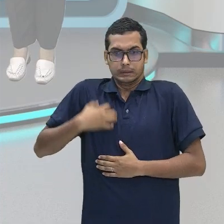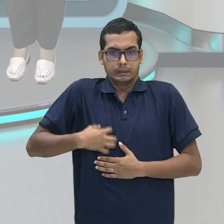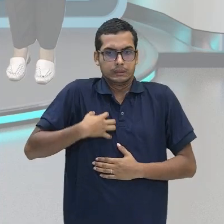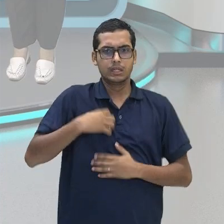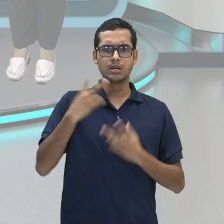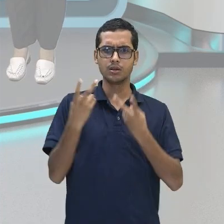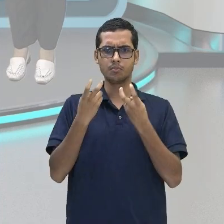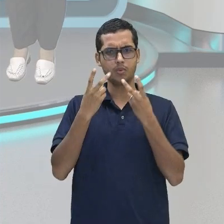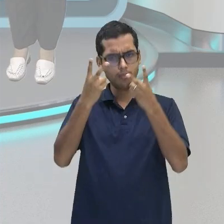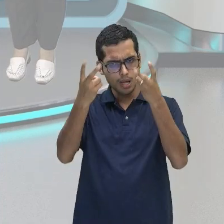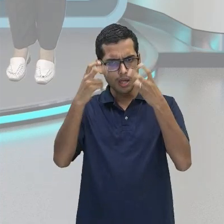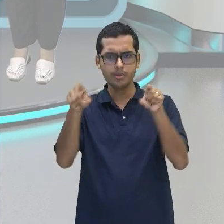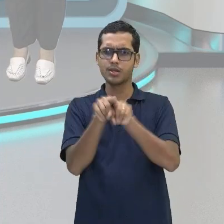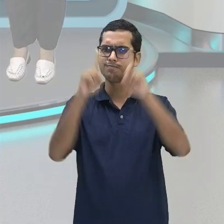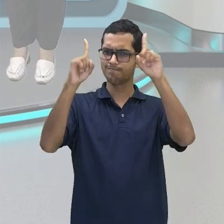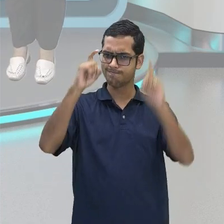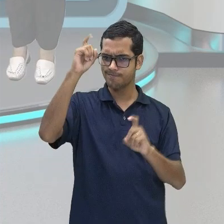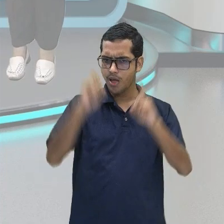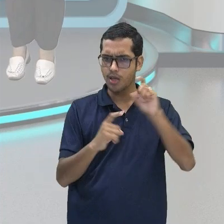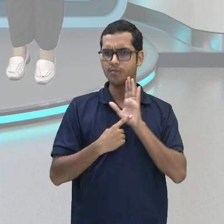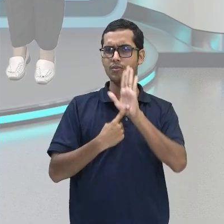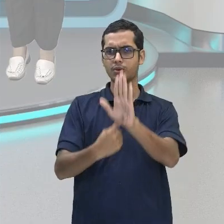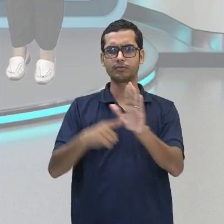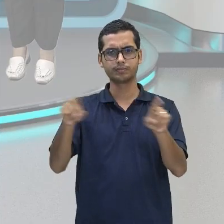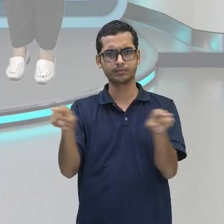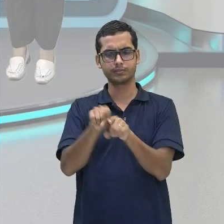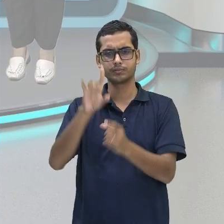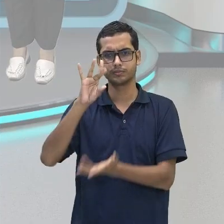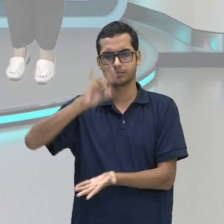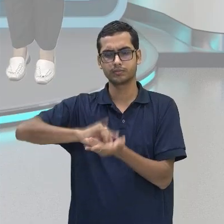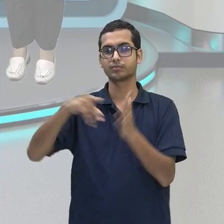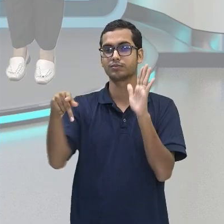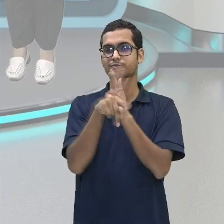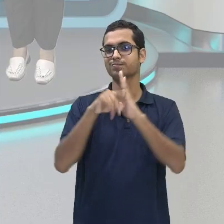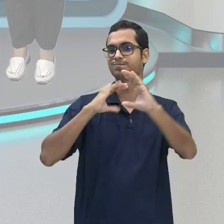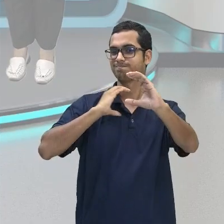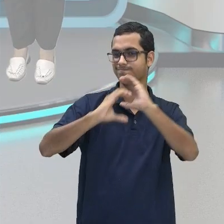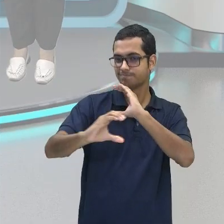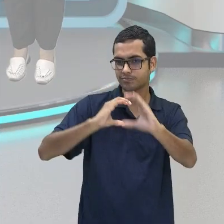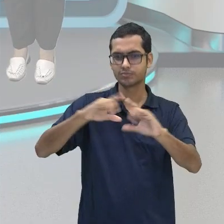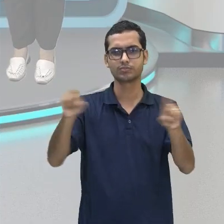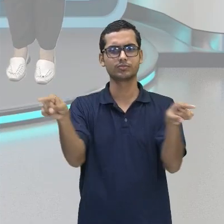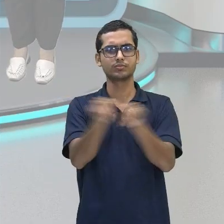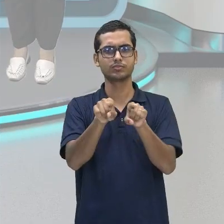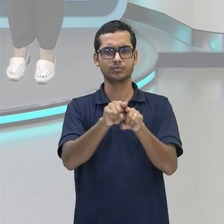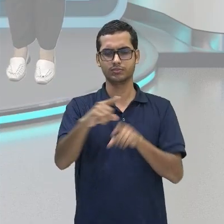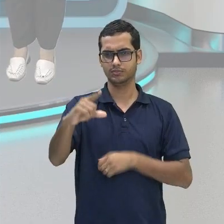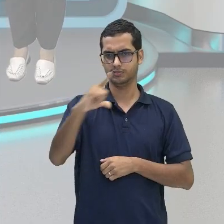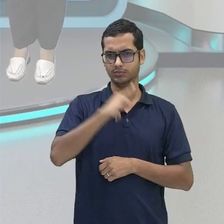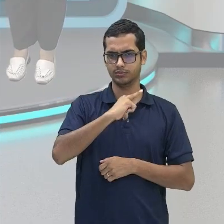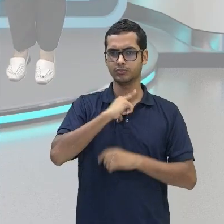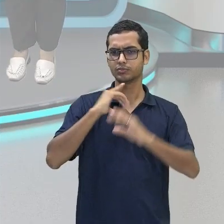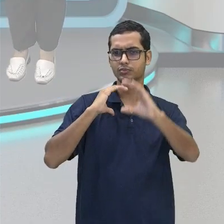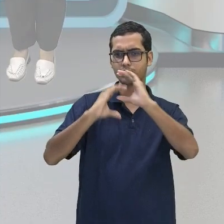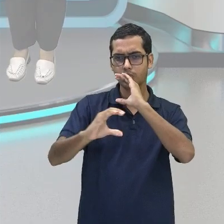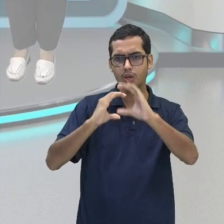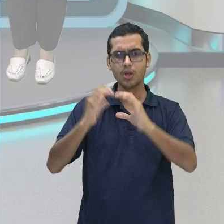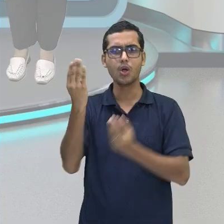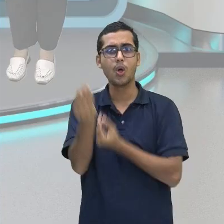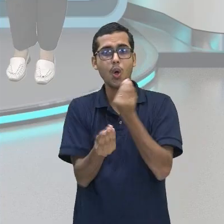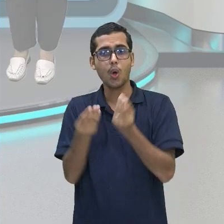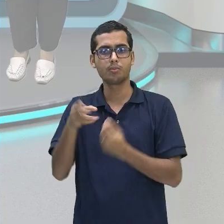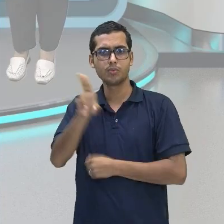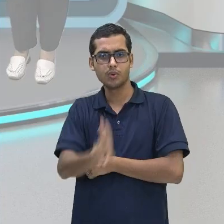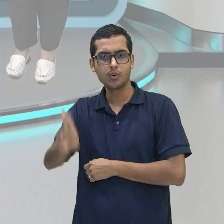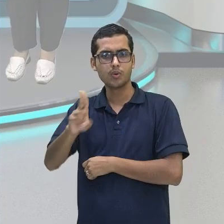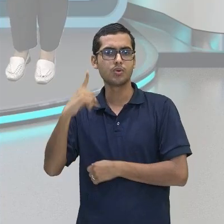me apresento, isso é comunicação. E aí vai existir, por exemplo, a comunicação por meio dos sons.